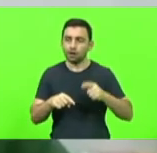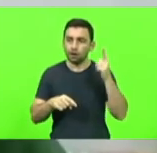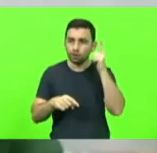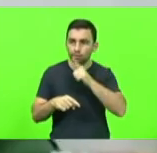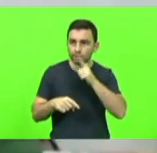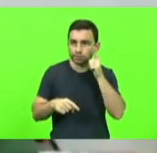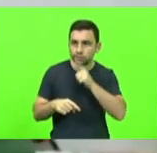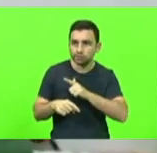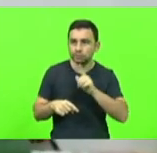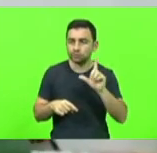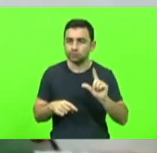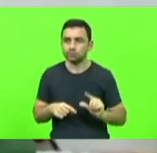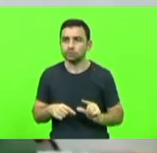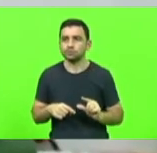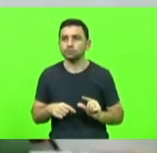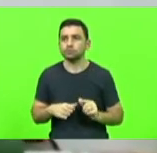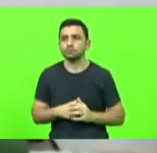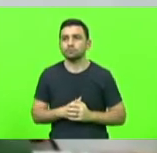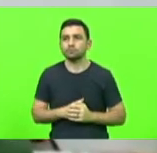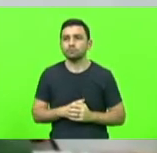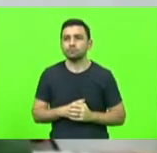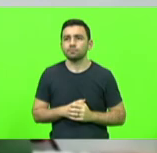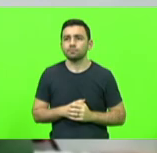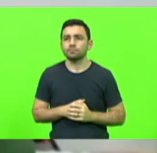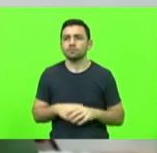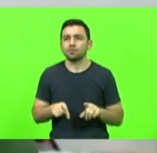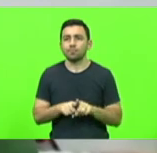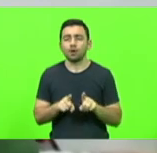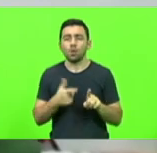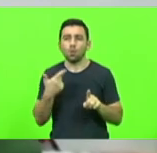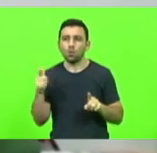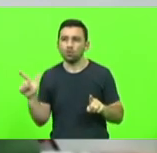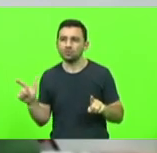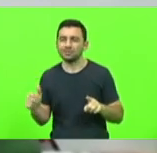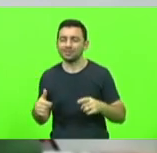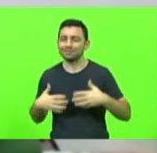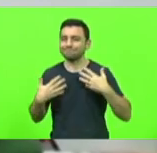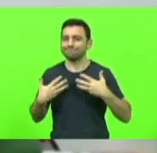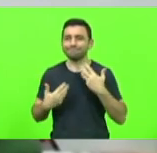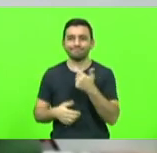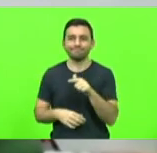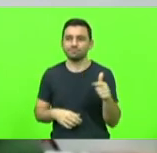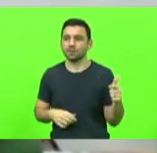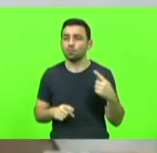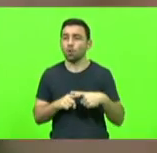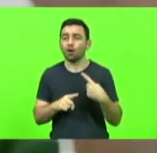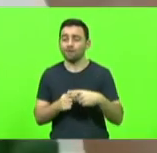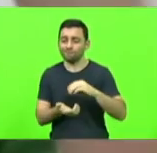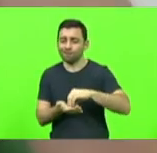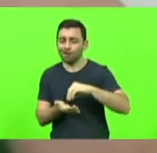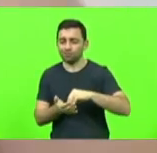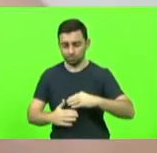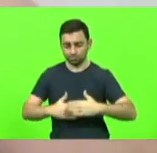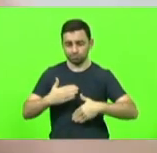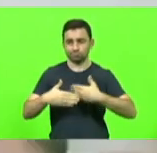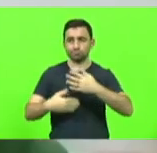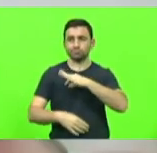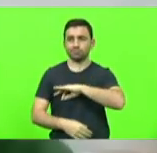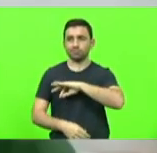minimamente. Outro fator desmotivador é a falta de um plano de carreira. Abre